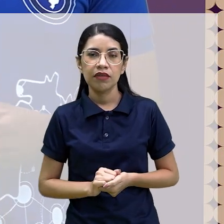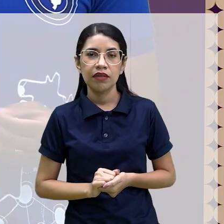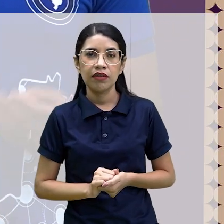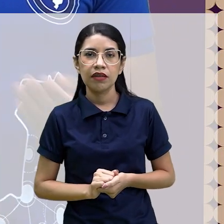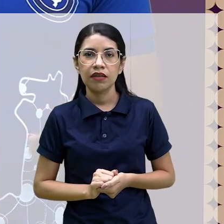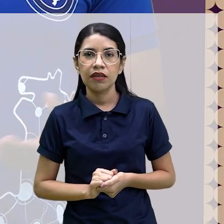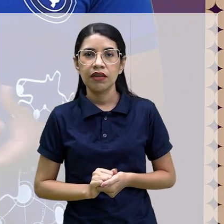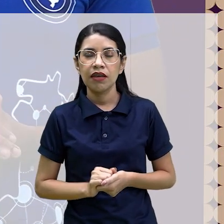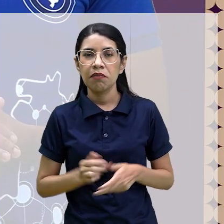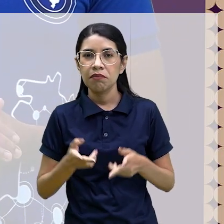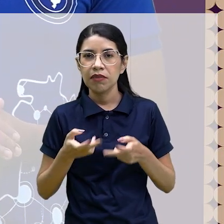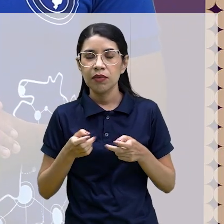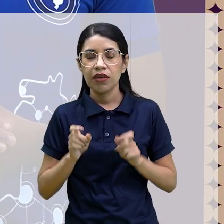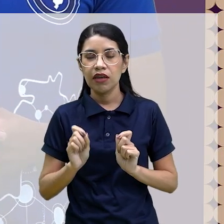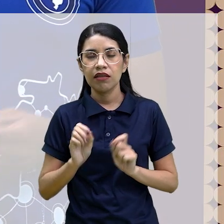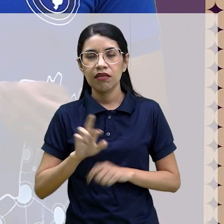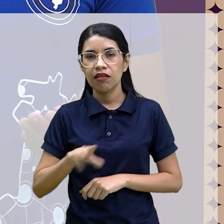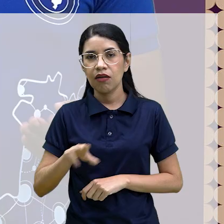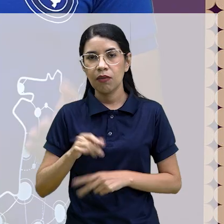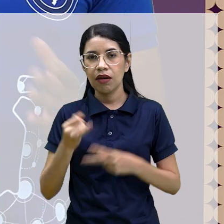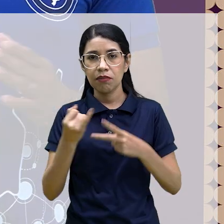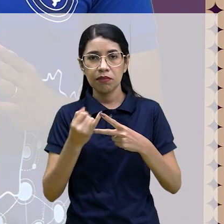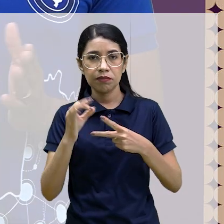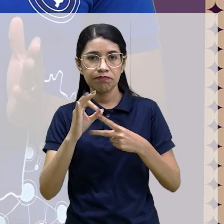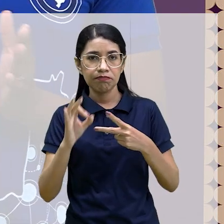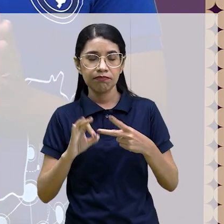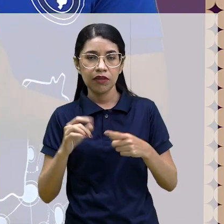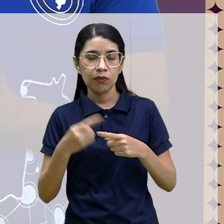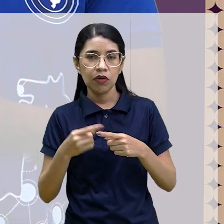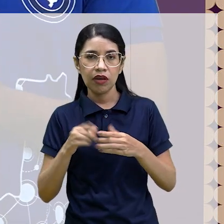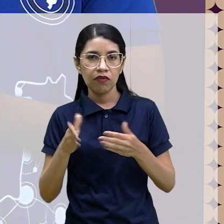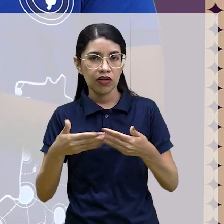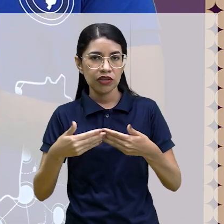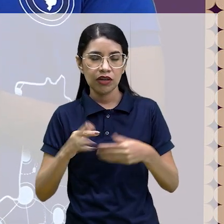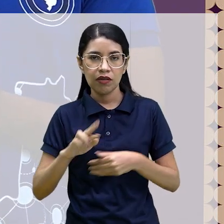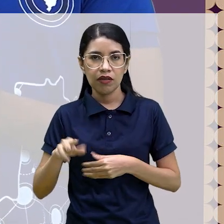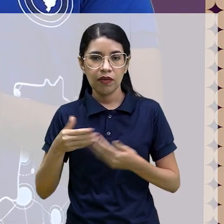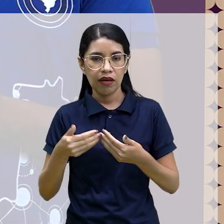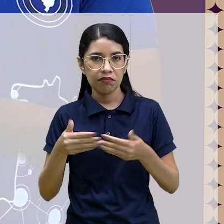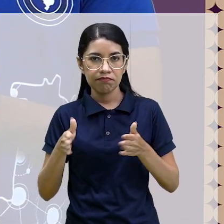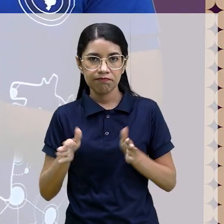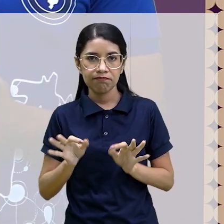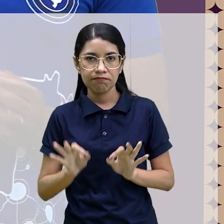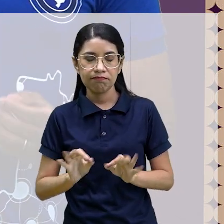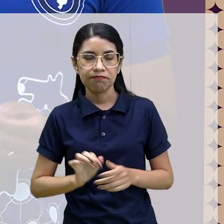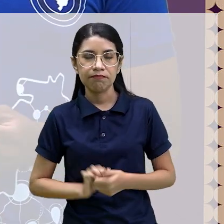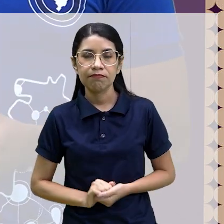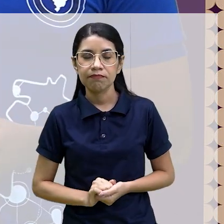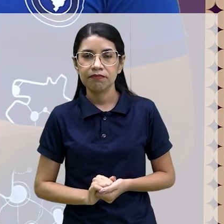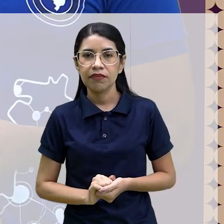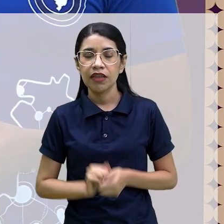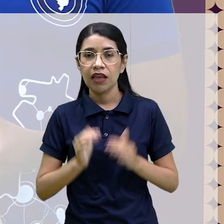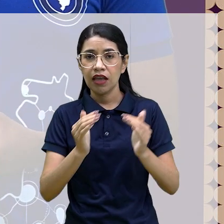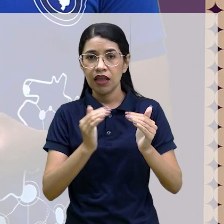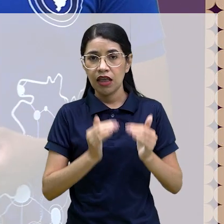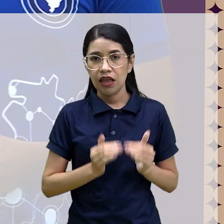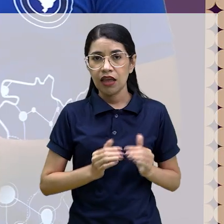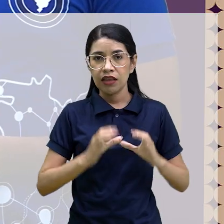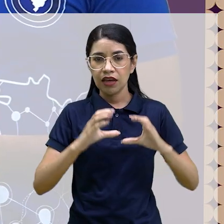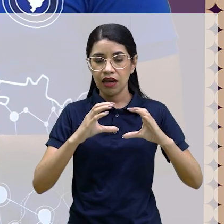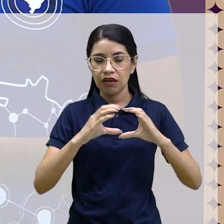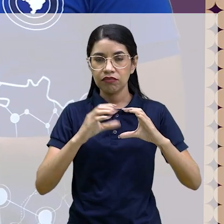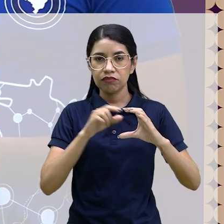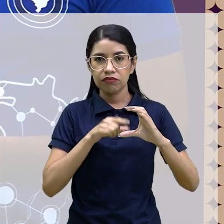temos o exemplo de que não é um polígono, pois ele não é fechado, certo? Embaixo dele nós temos